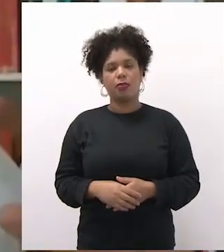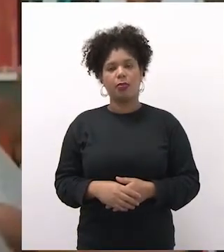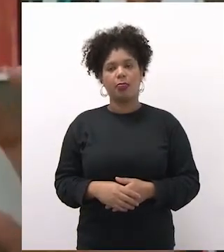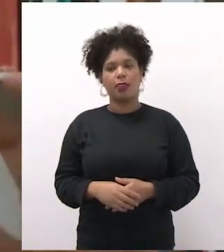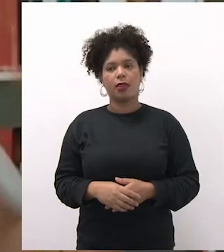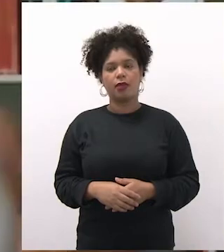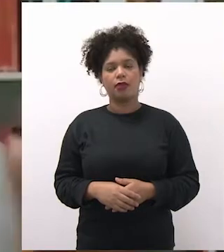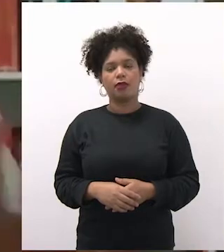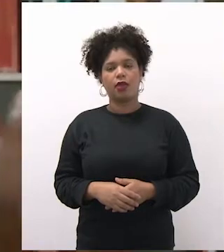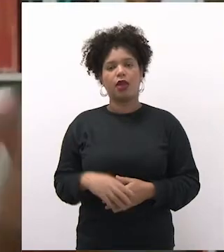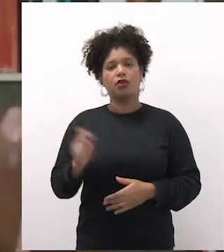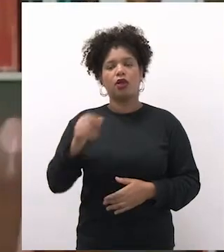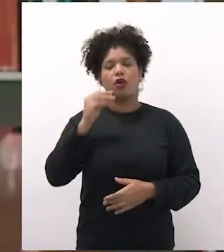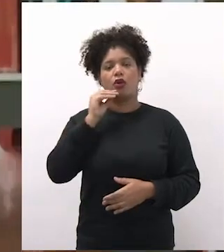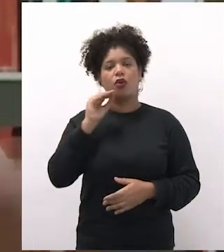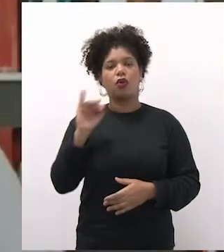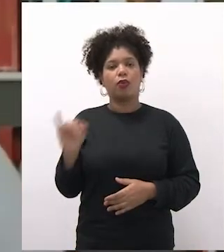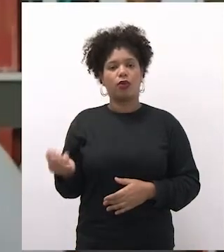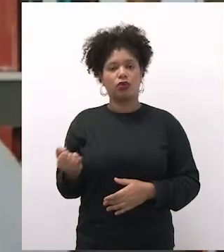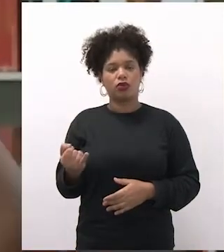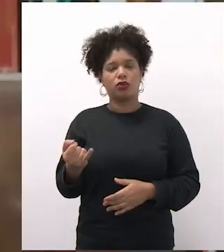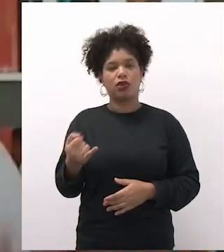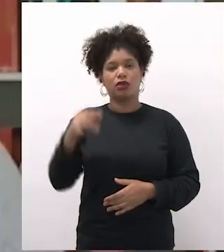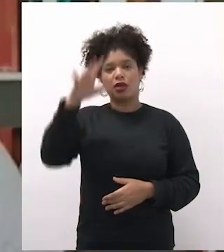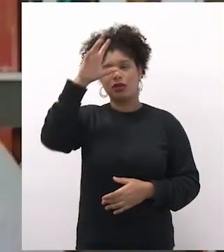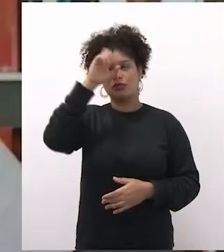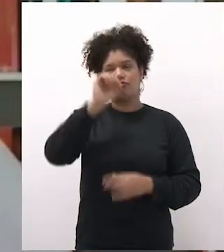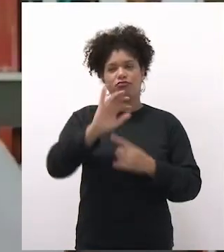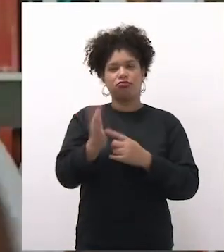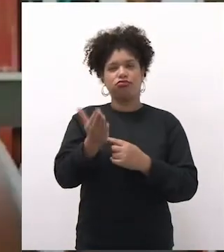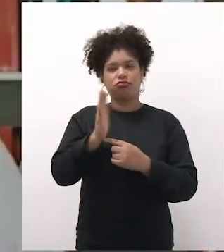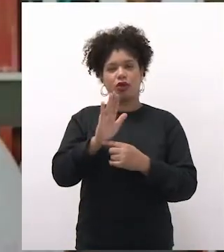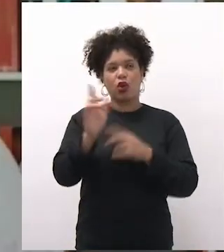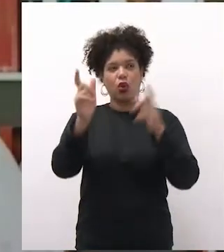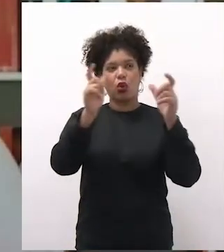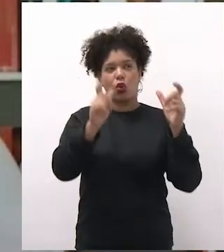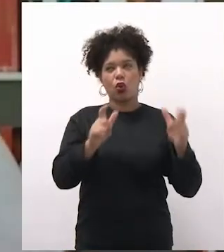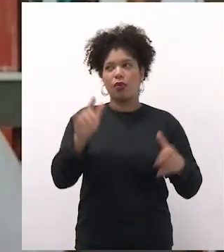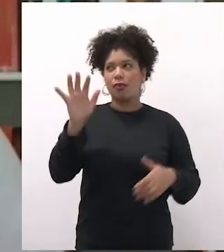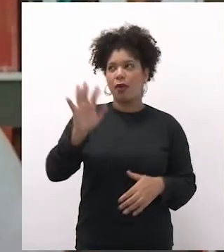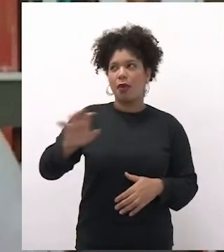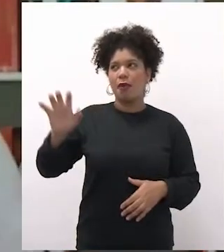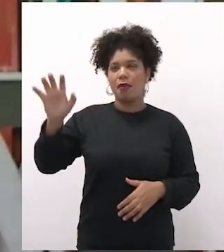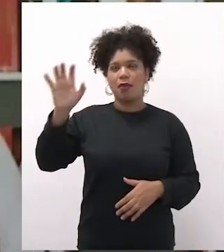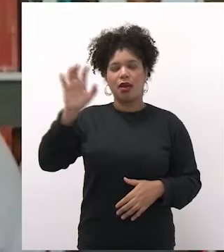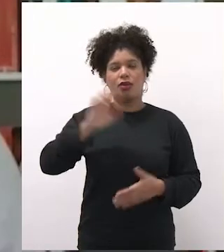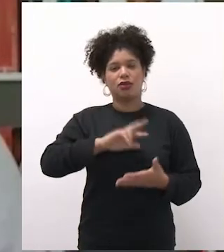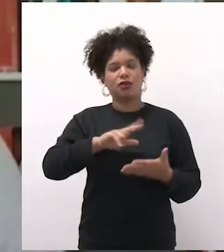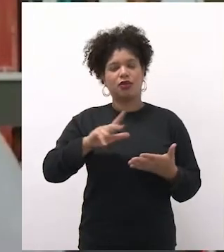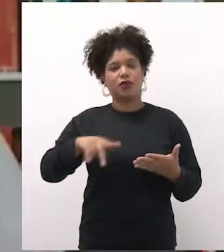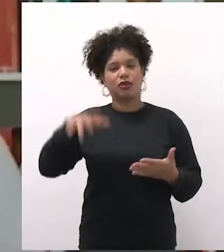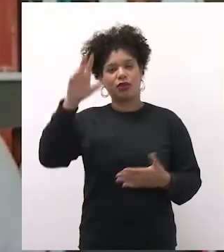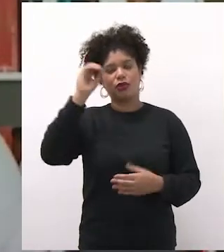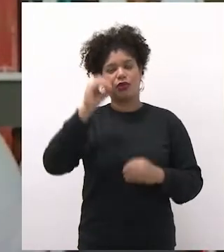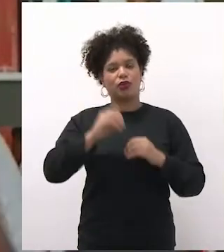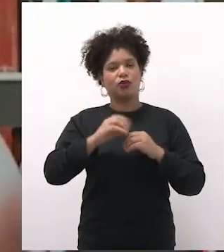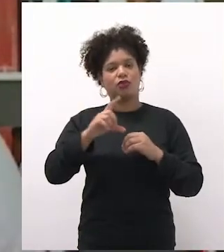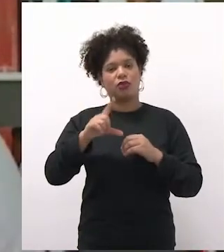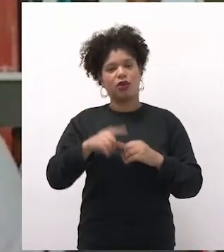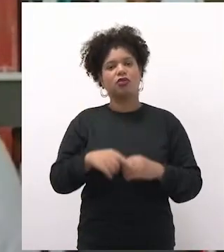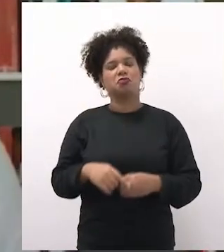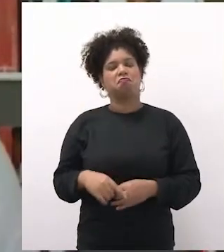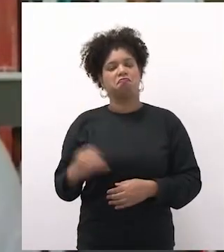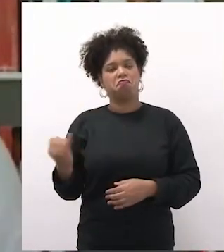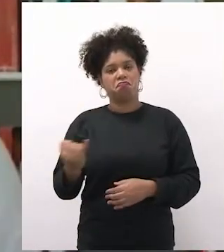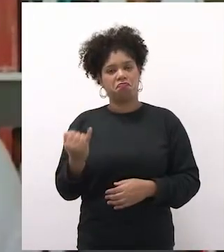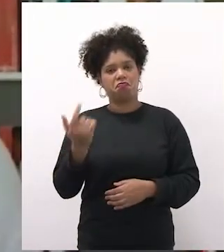ter essa oportunidade de aprender com tanta gente de locais tão diferentes, com aprendizados e conhecimentos tão